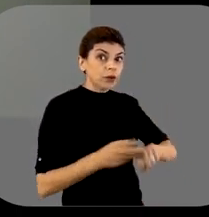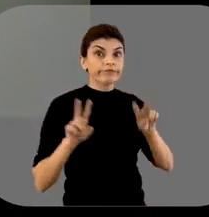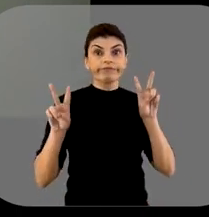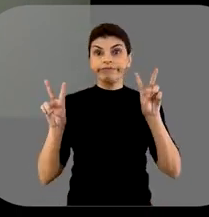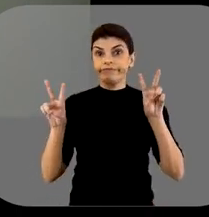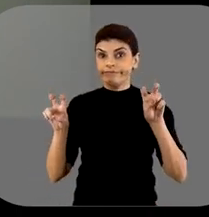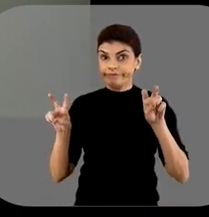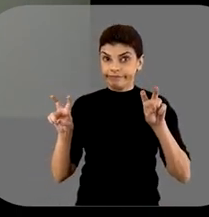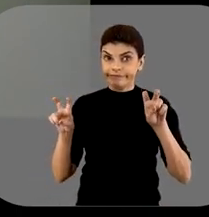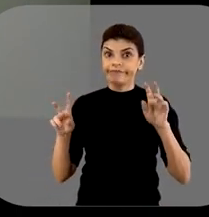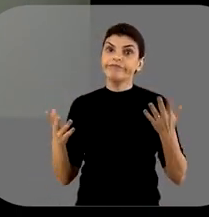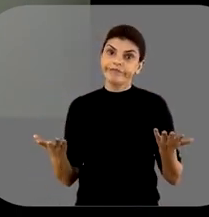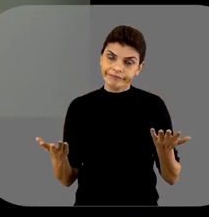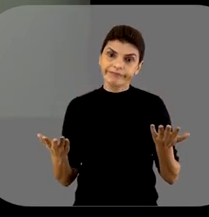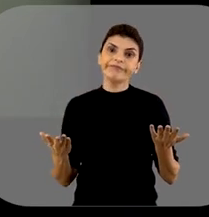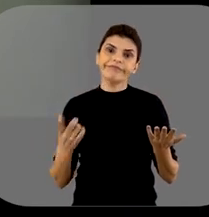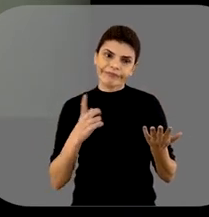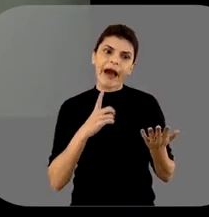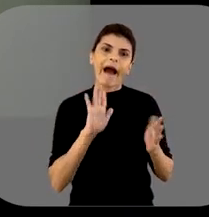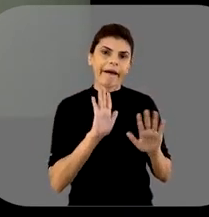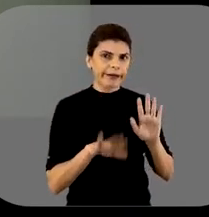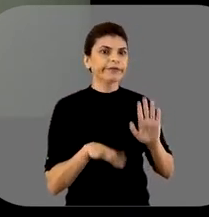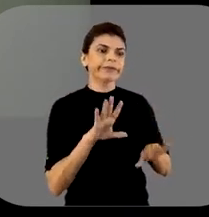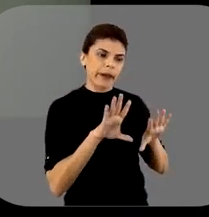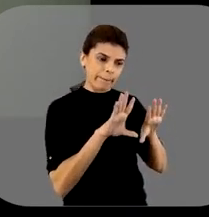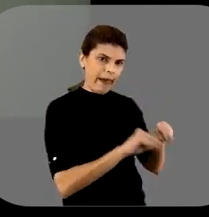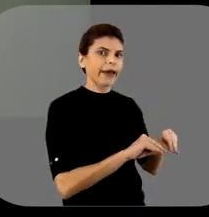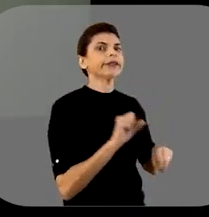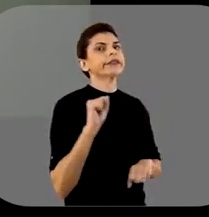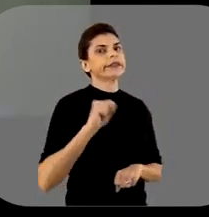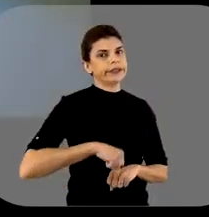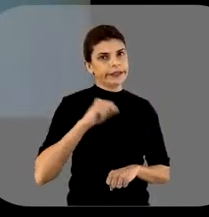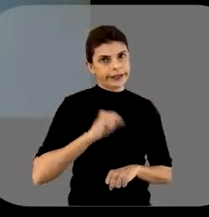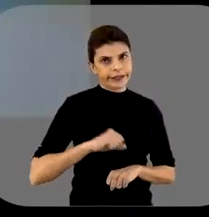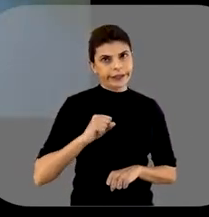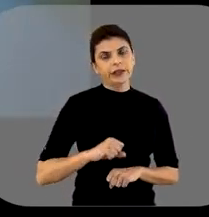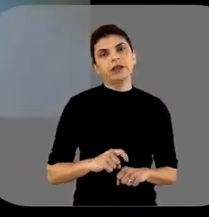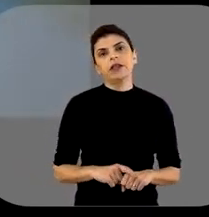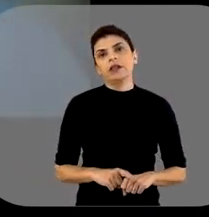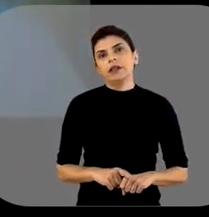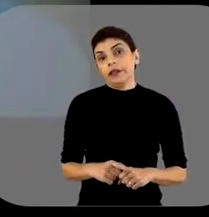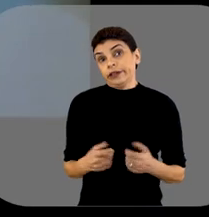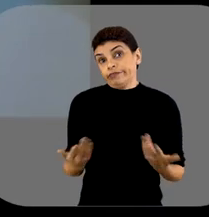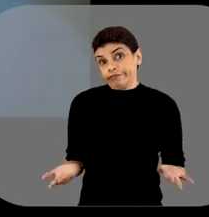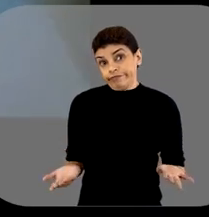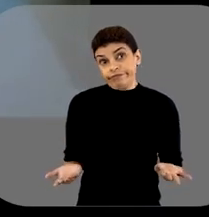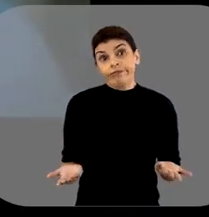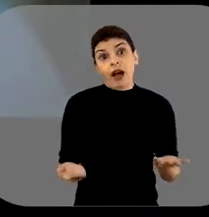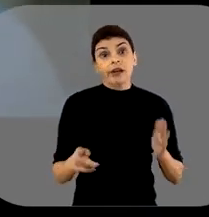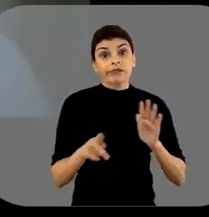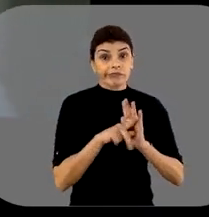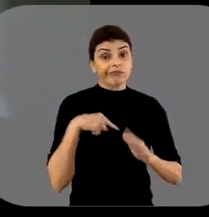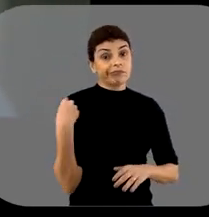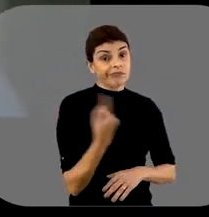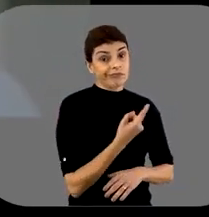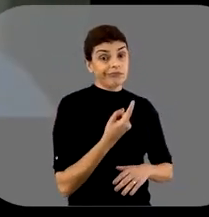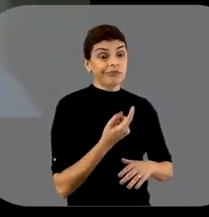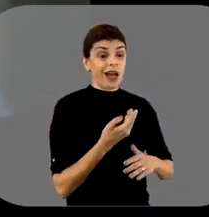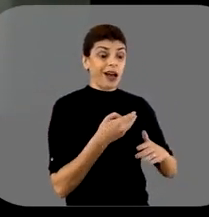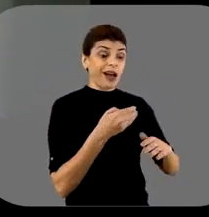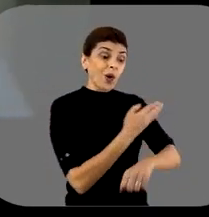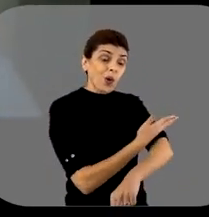Entre aspas, né? Que se mete muito, né? de uma certa maneira, todo mundo se